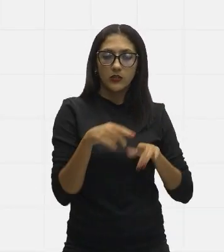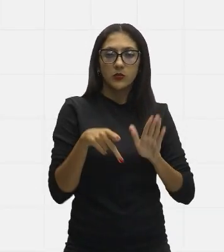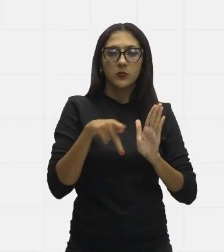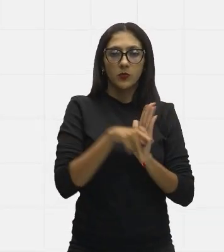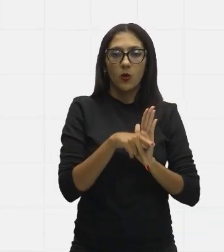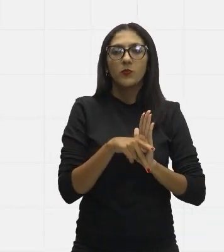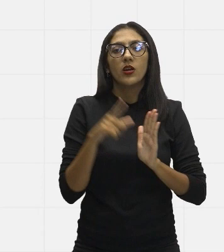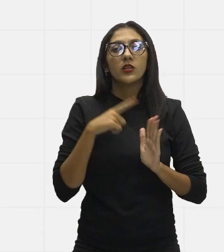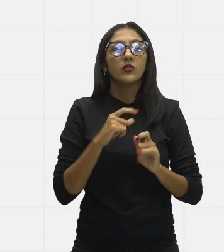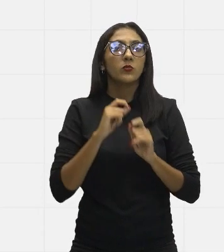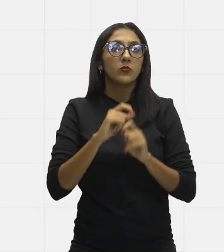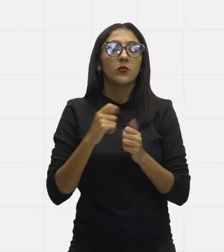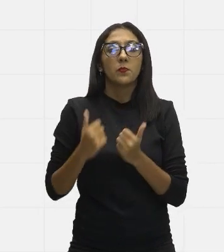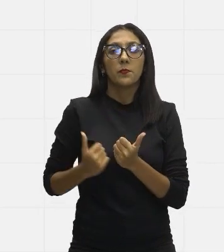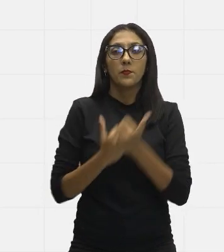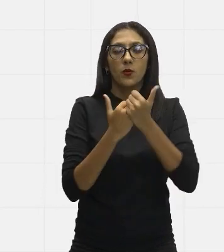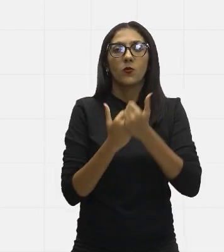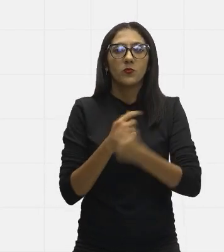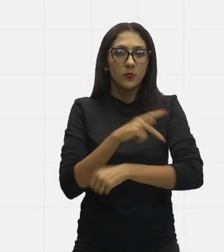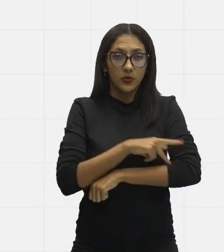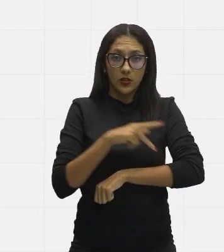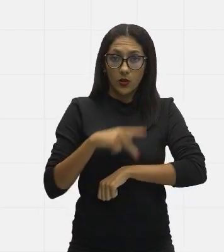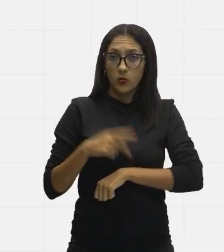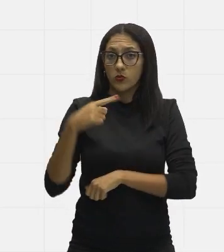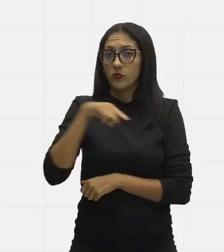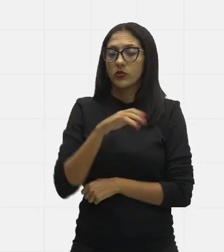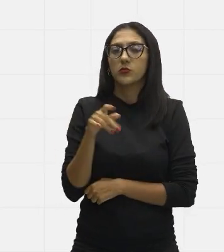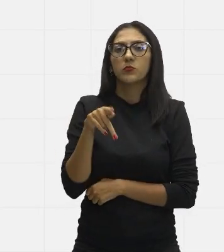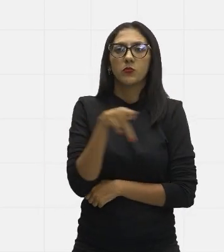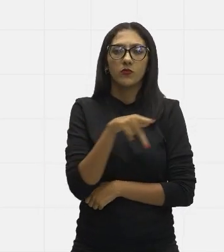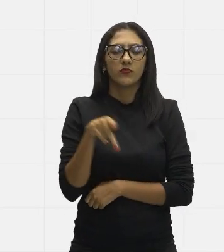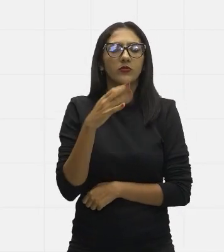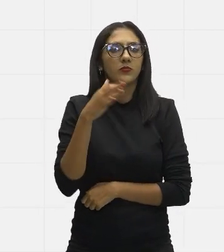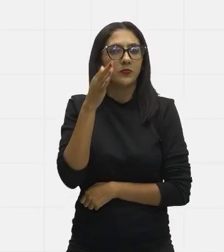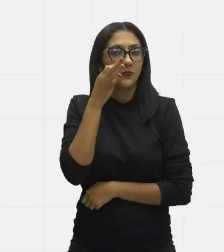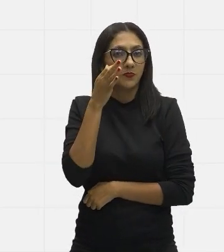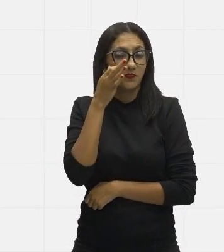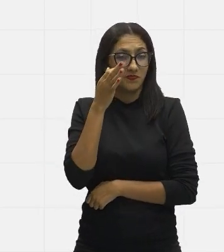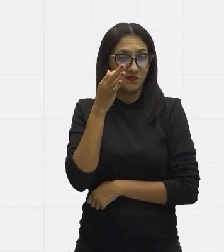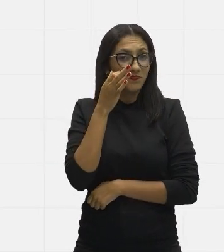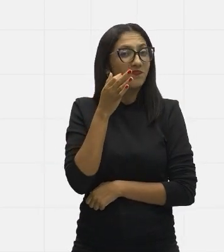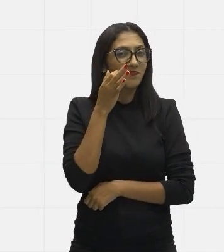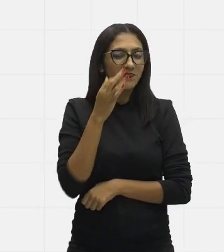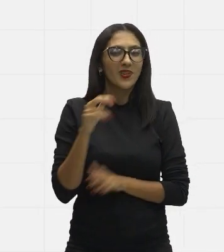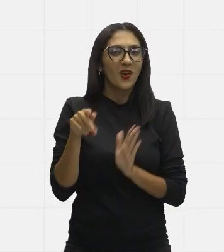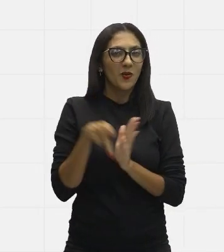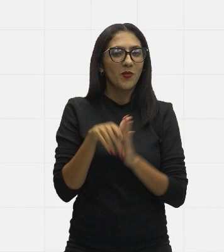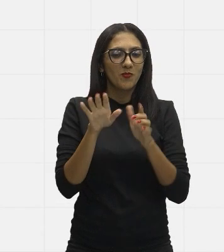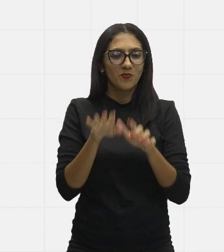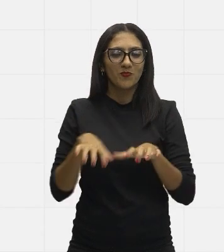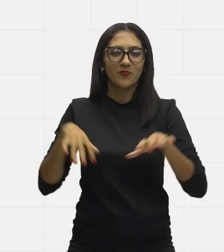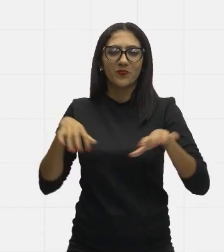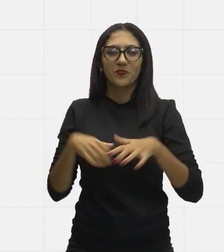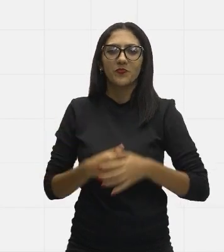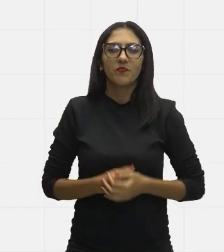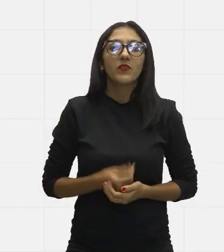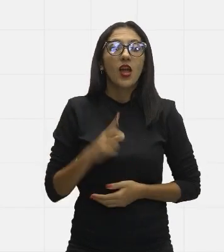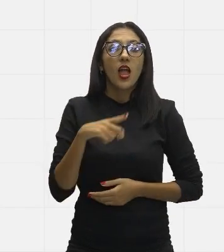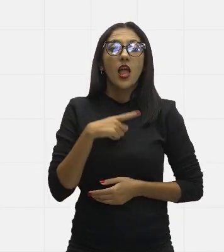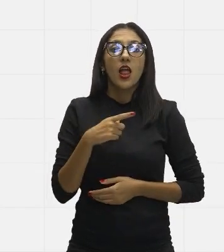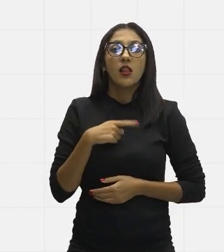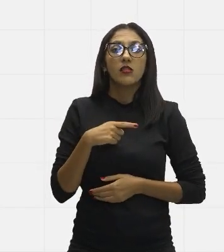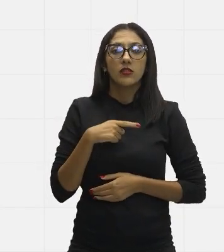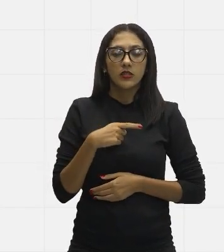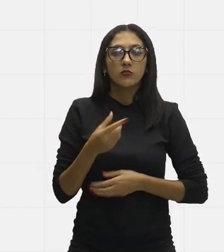de apoio pedagógico ao professor presencial com mediação tecnológica. Ele é disponibilizado ao